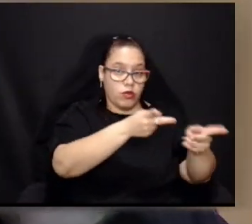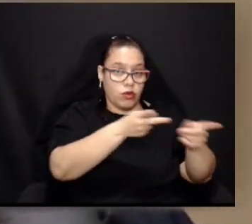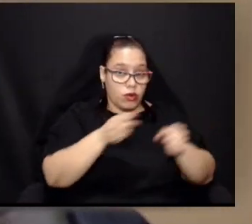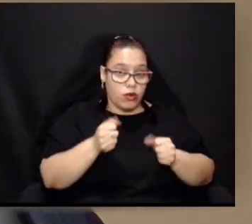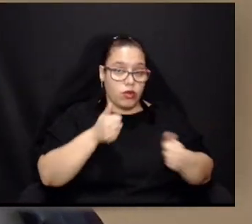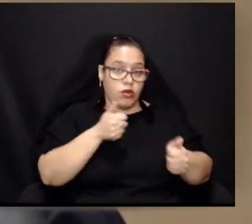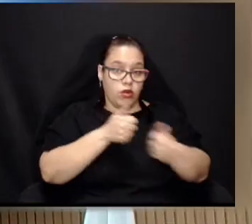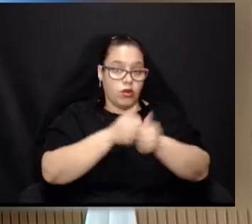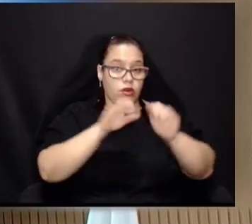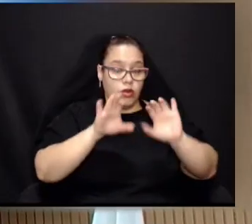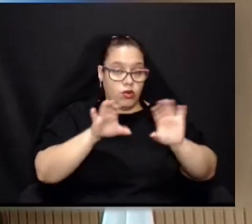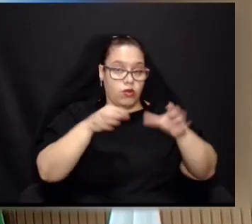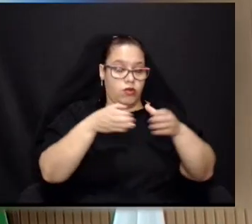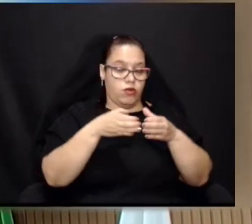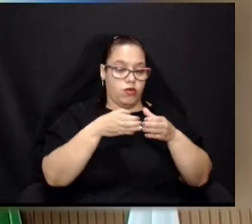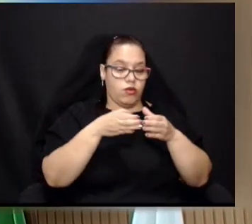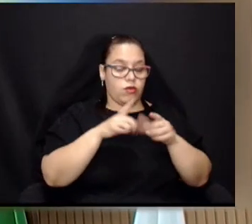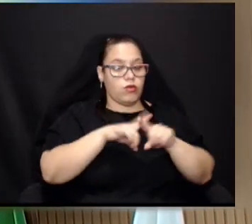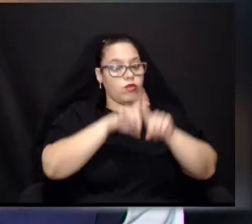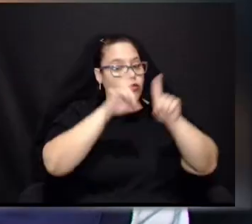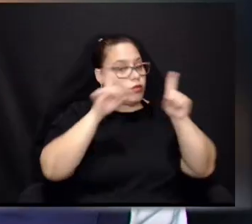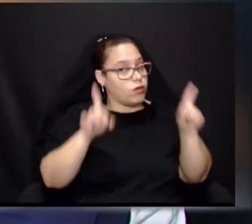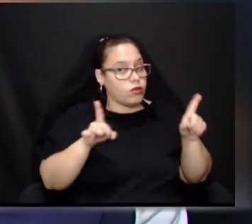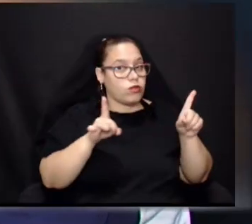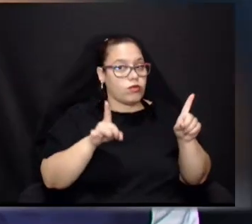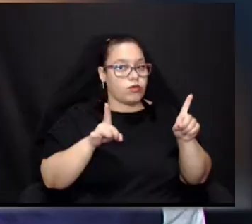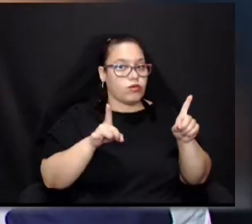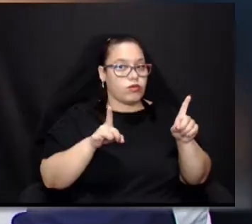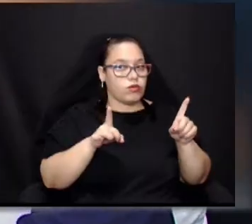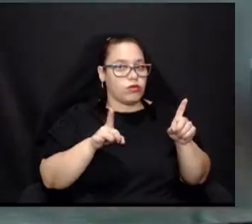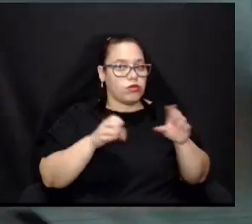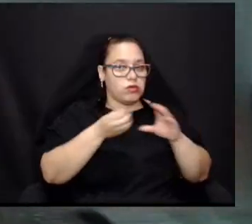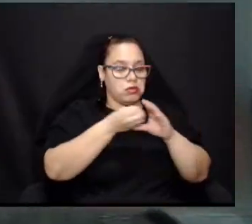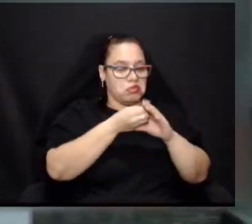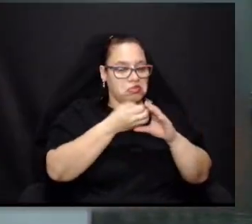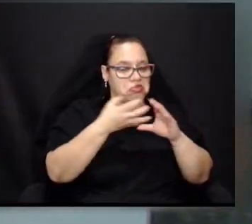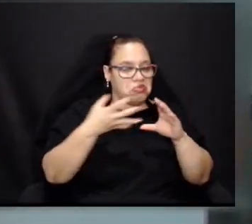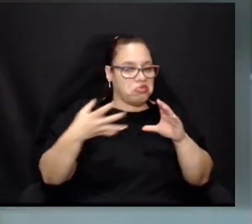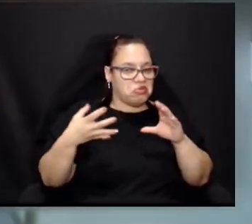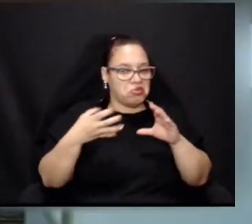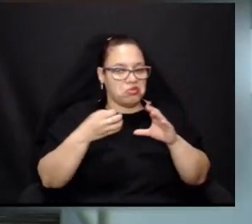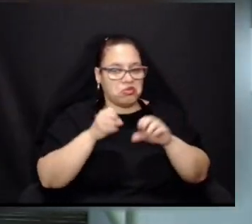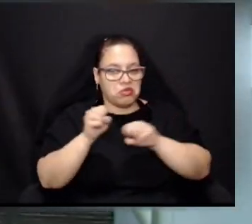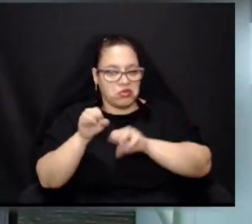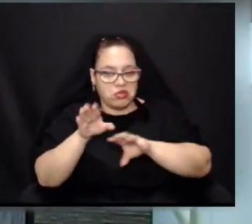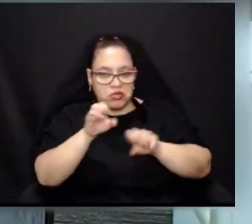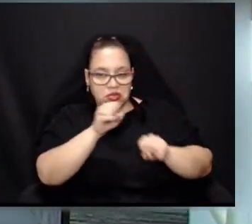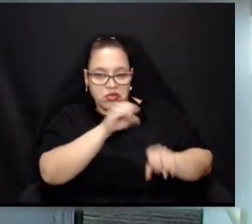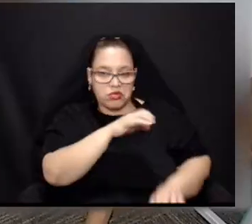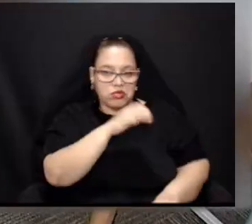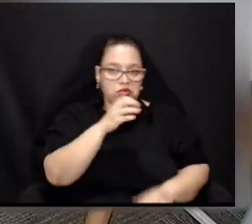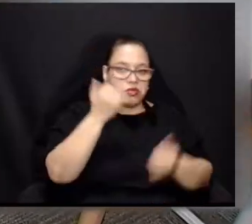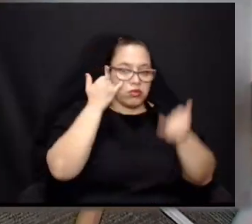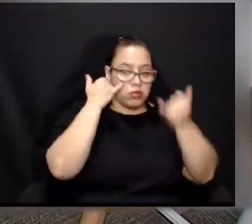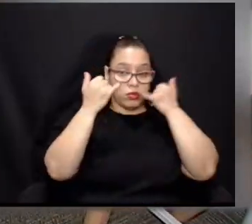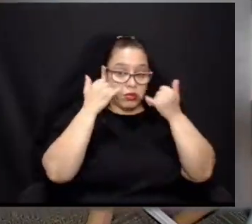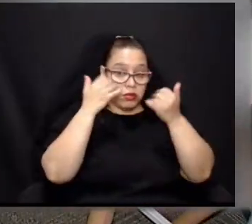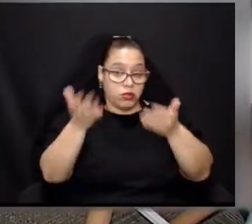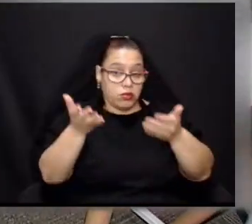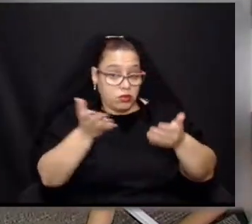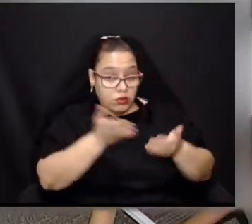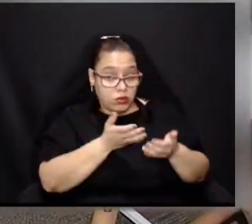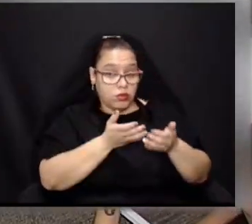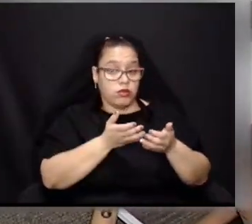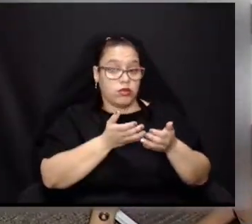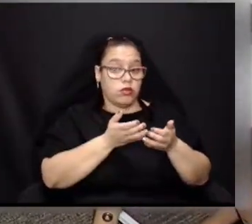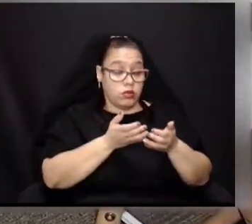comunidade, mas a gente quis dar um caráter mais educativo, mais informativo, trazer informações, então que